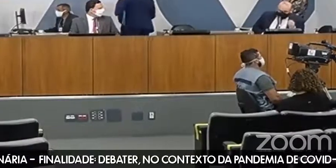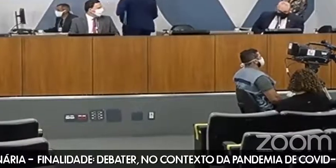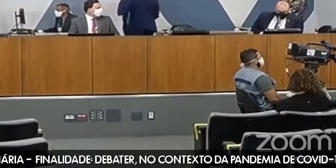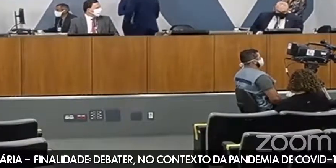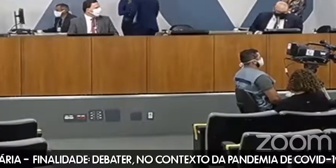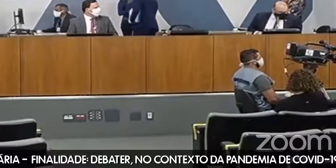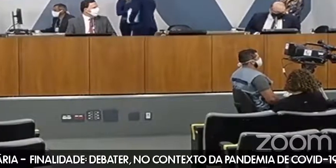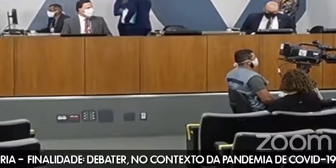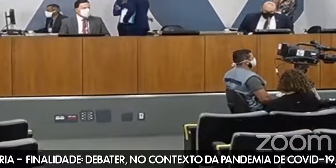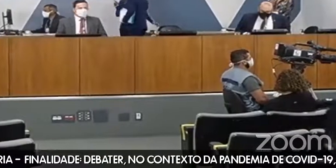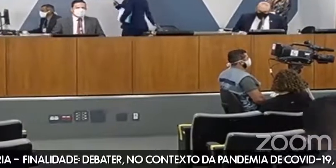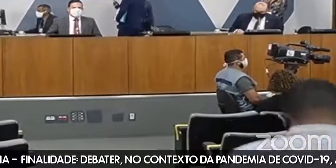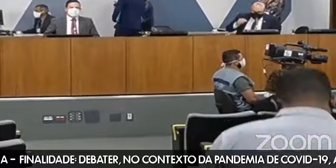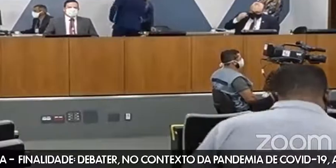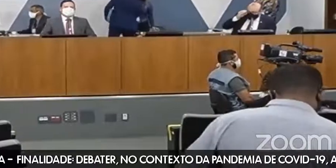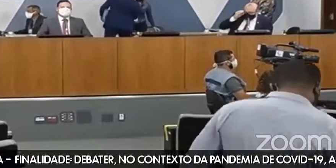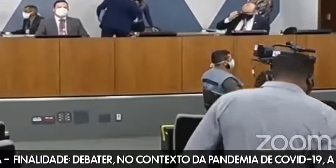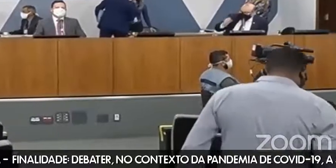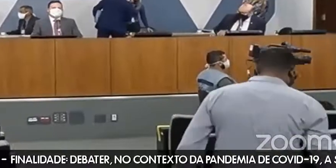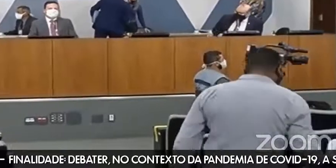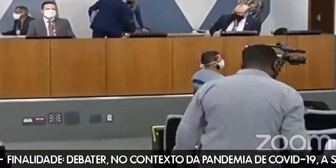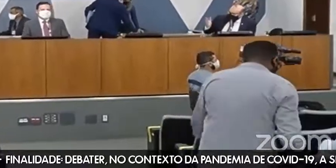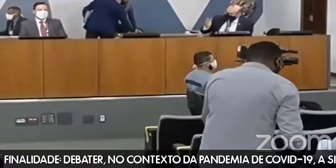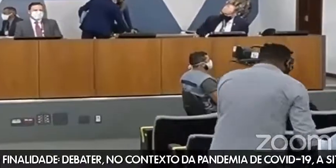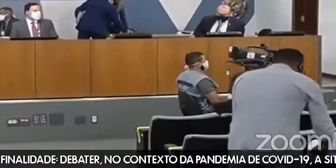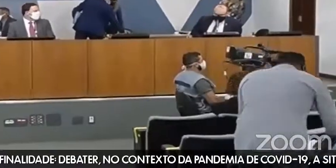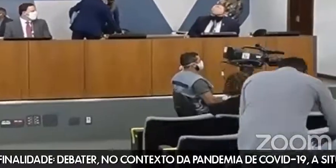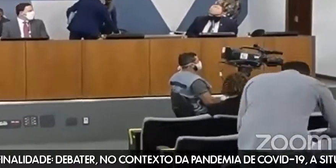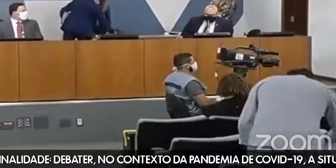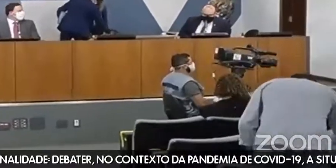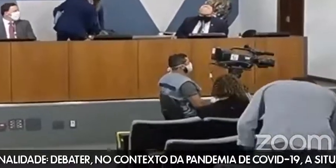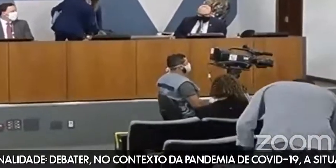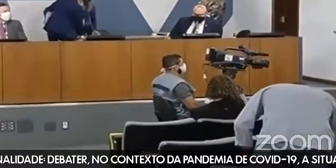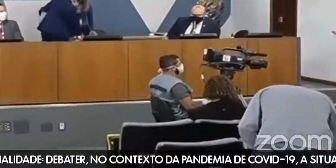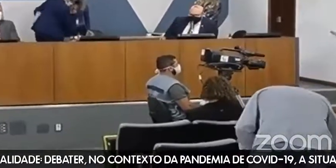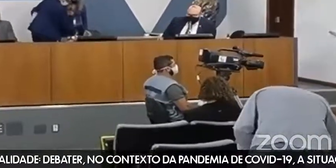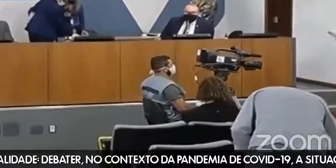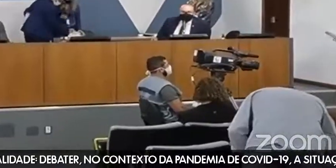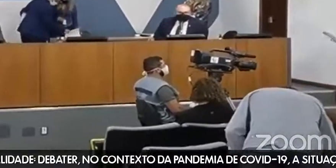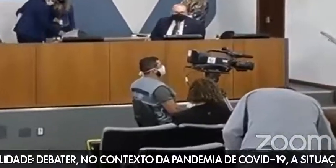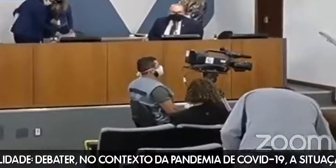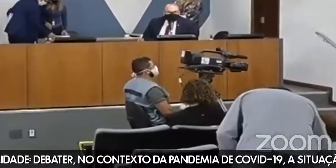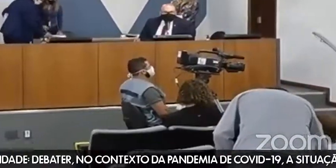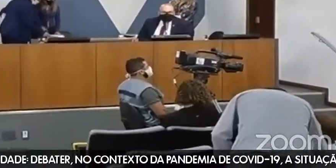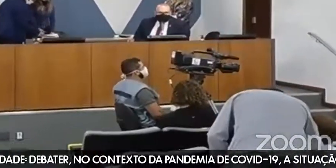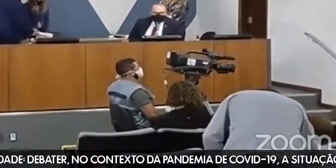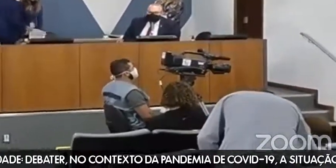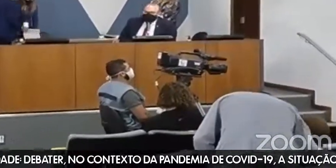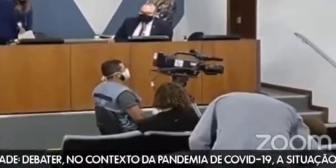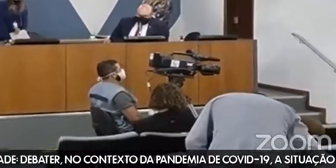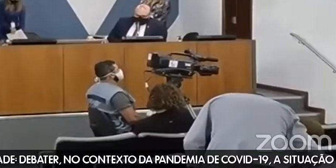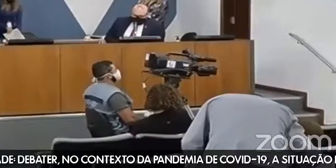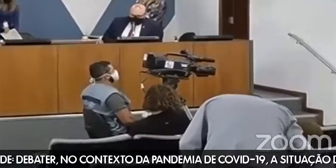boa tarde, deputado Zé Guilherme. Quero fazer das suas as minhas palavras, deputado Zé Guilherme.